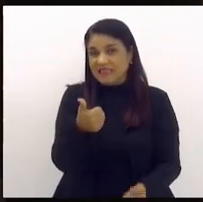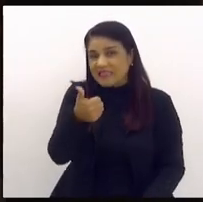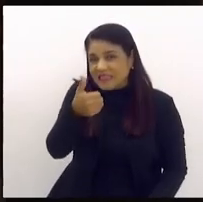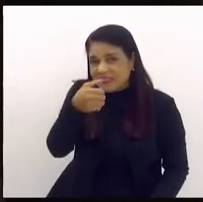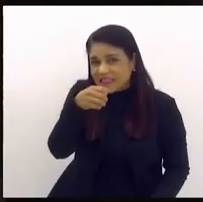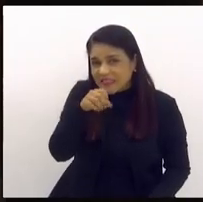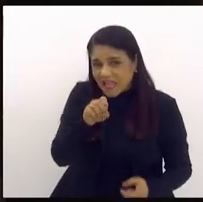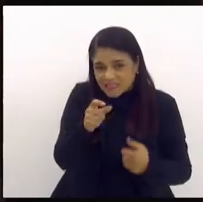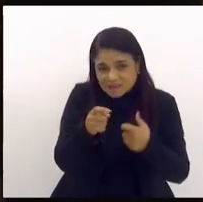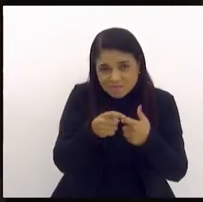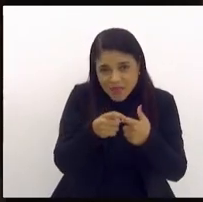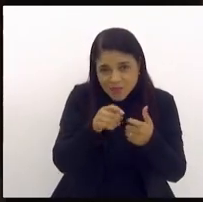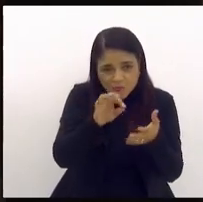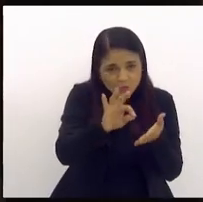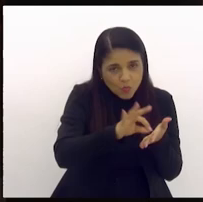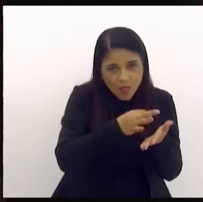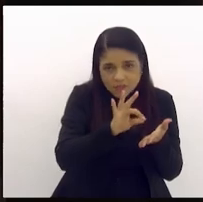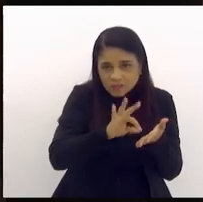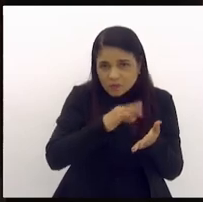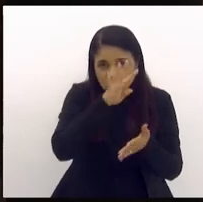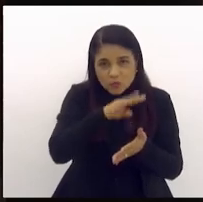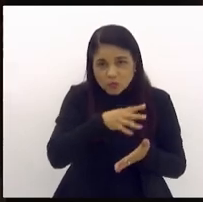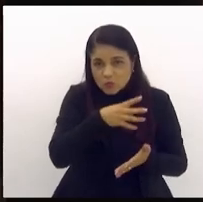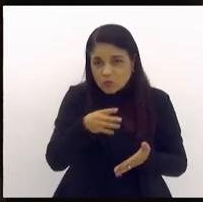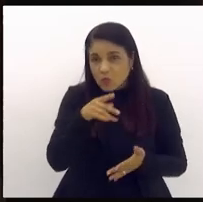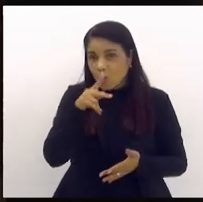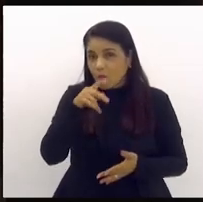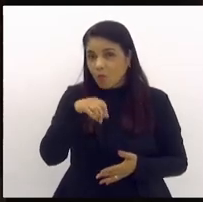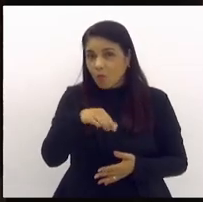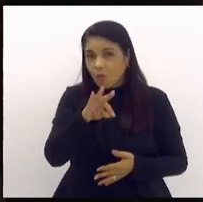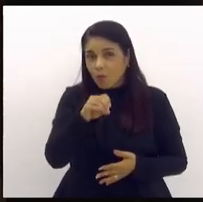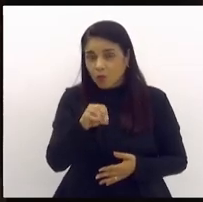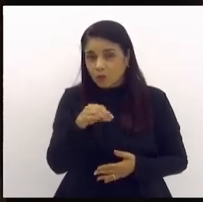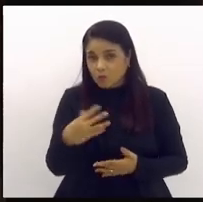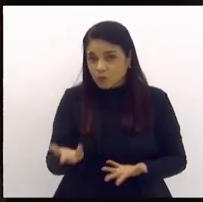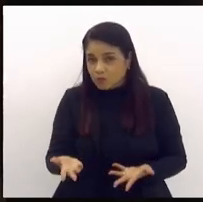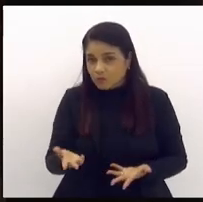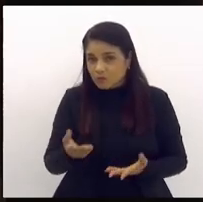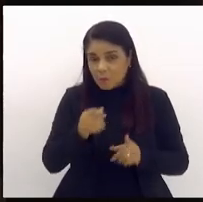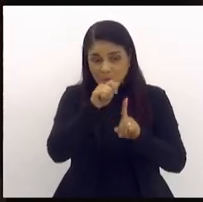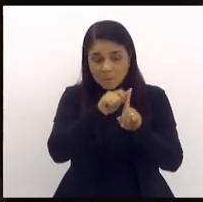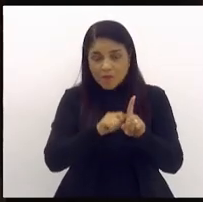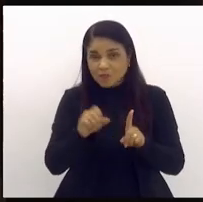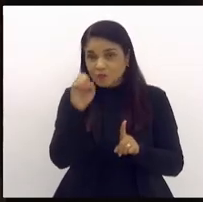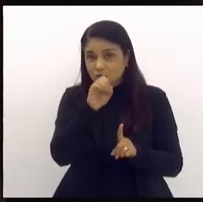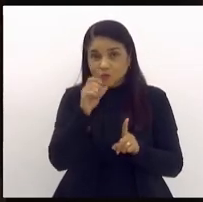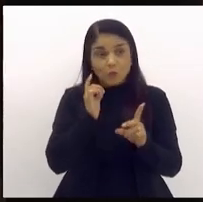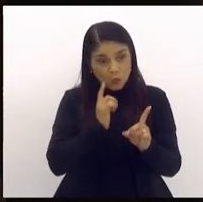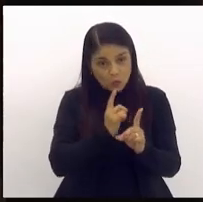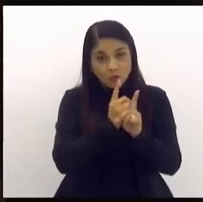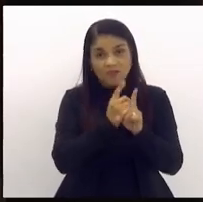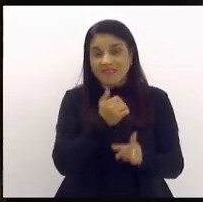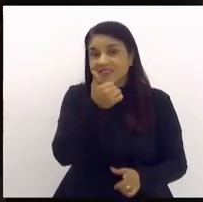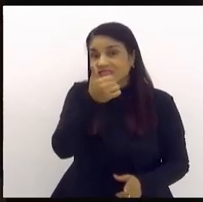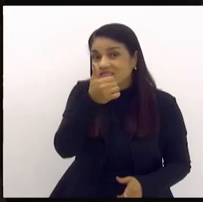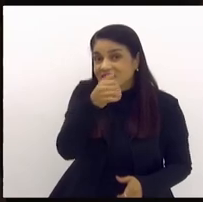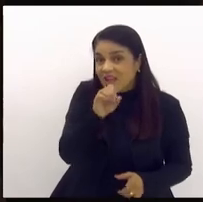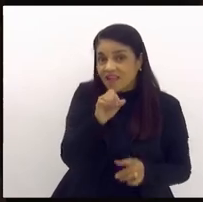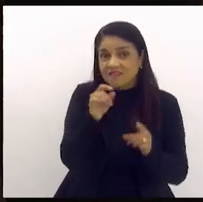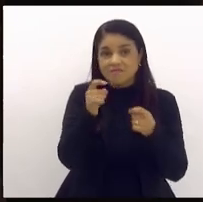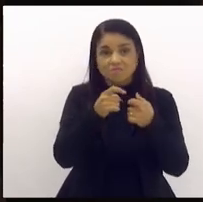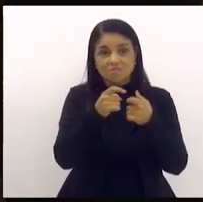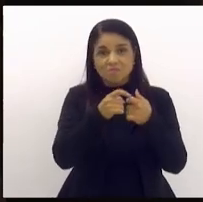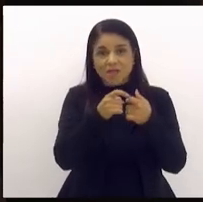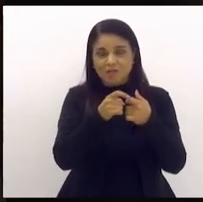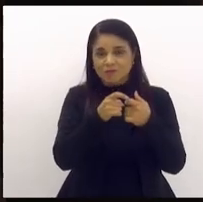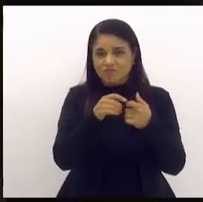não terem assinado o seu ponto durante o mês todo de outubro. Nós encontramos isso, 10 médicos que não tinham ainda assinado nenhuma